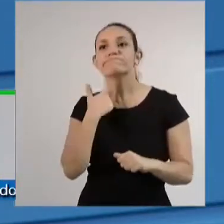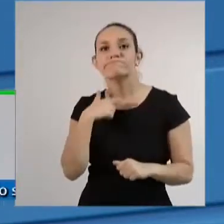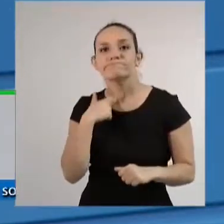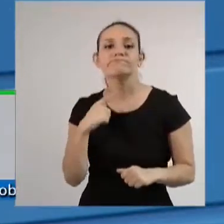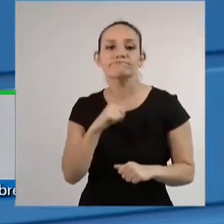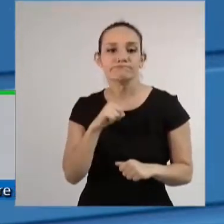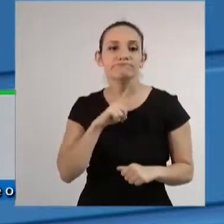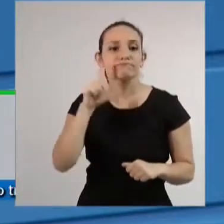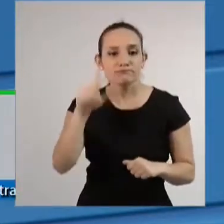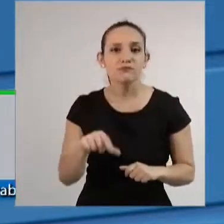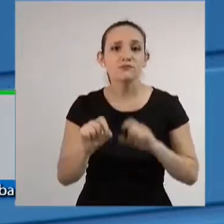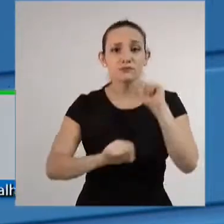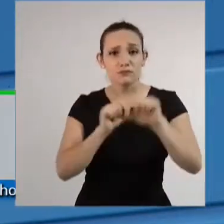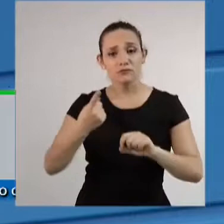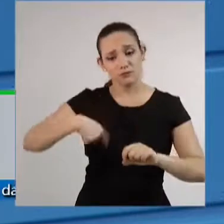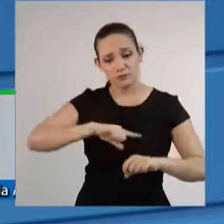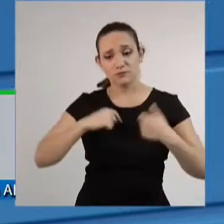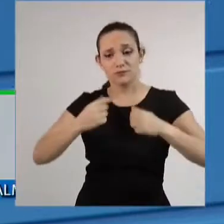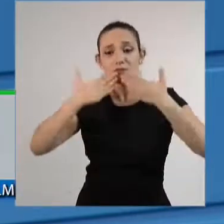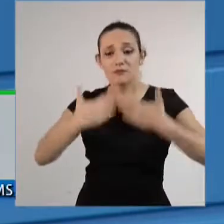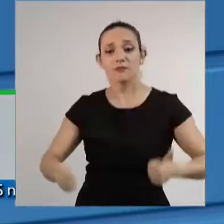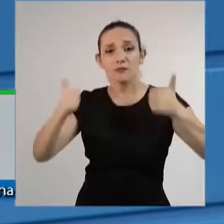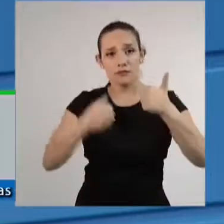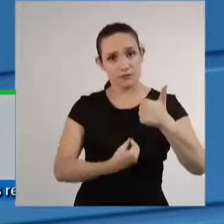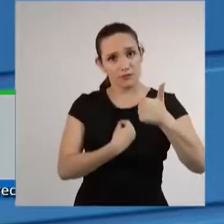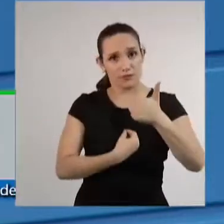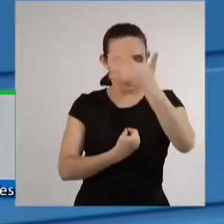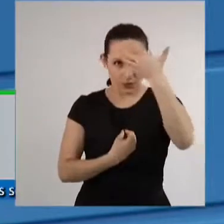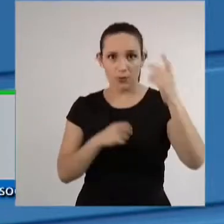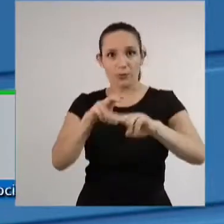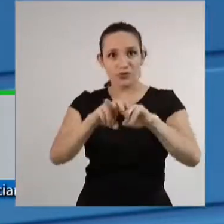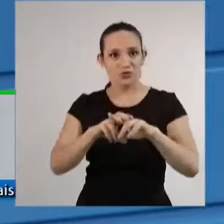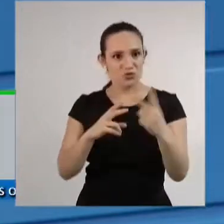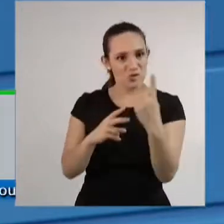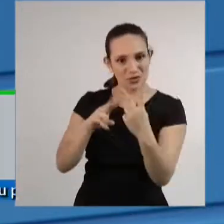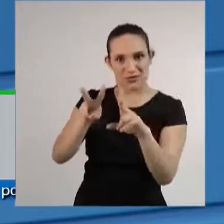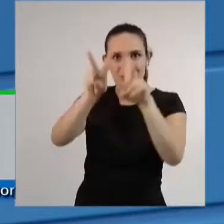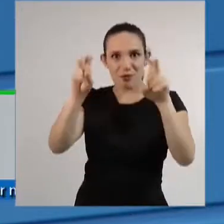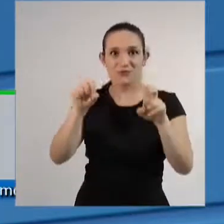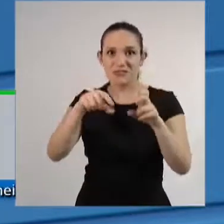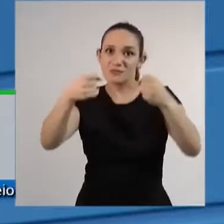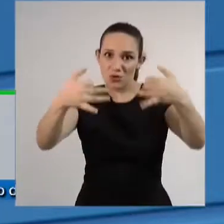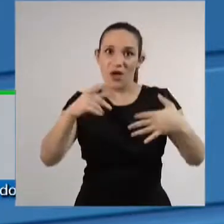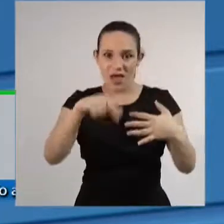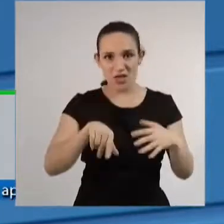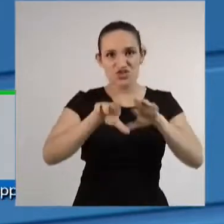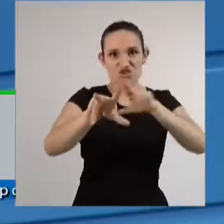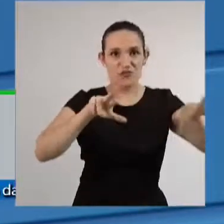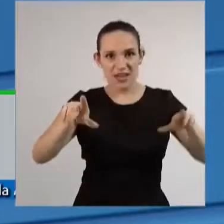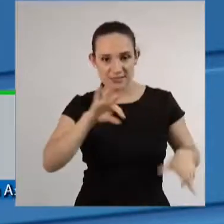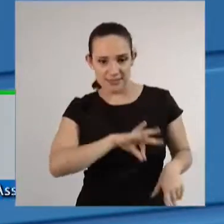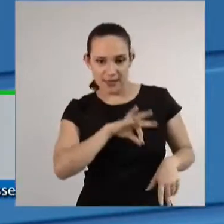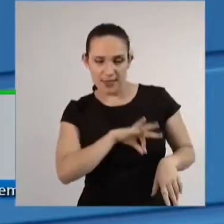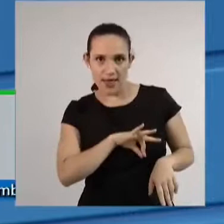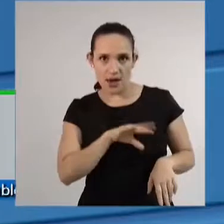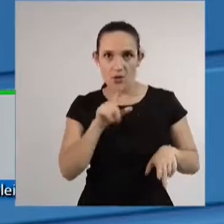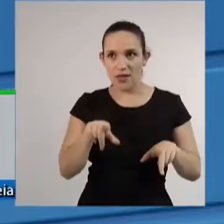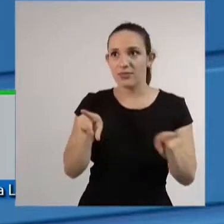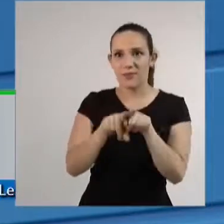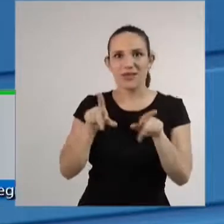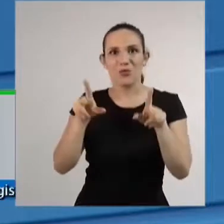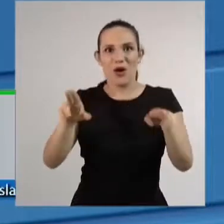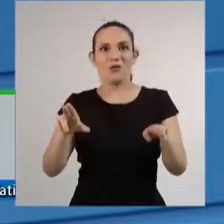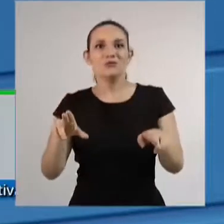fazer, que é melhorar a vida das pessoas. Então, essas duas temáticas estão extremamente ligadas uma à outra. Os indicadores sociais